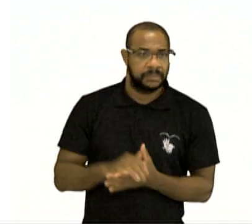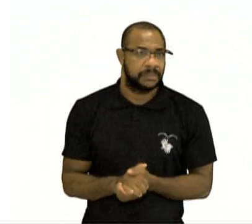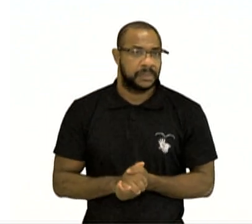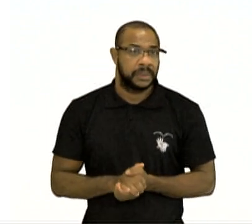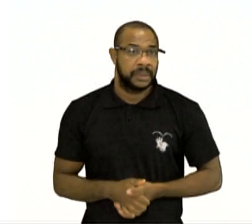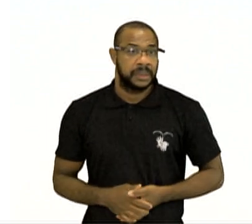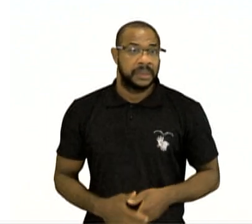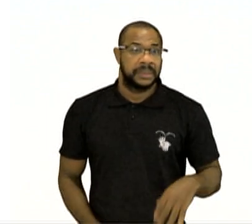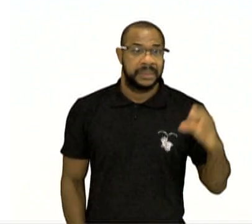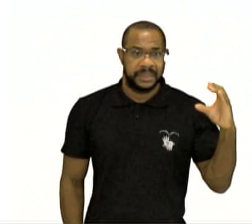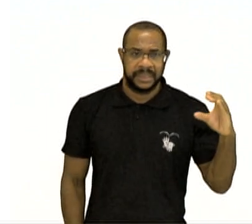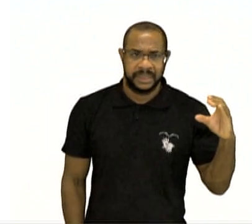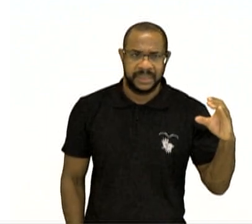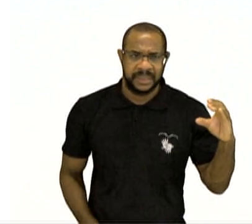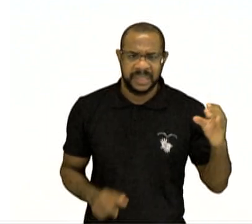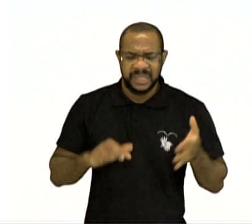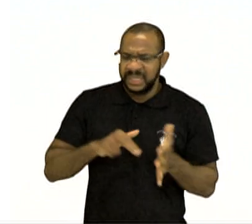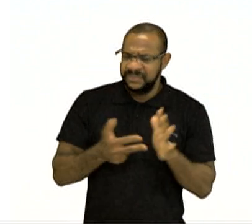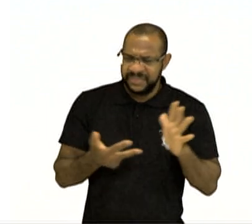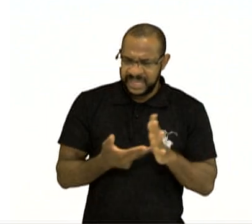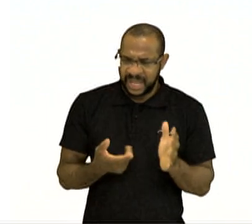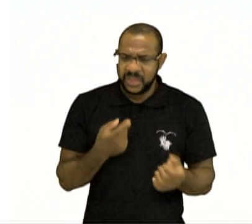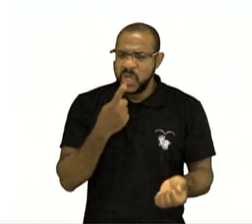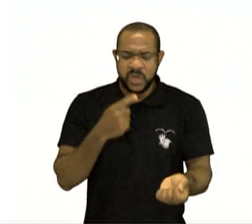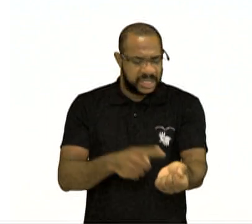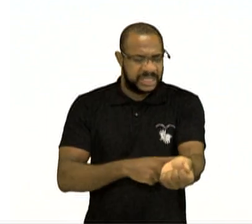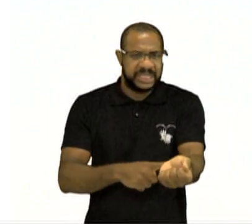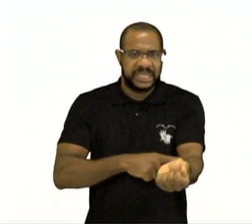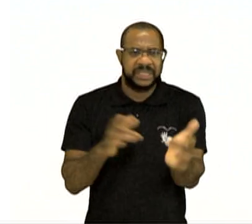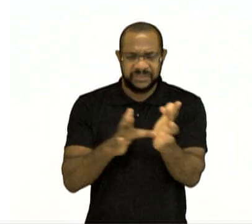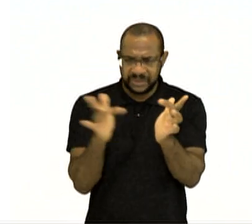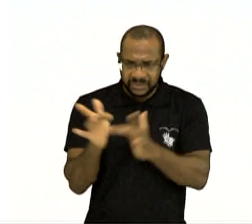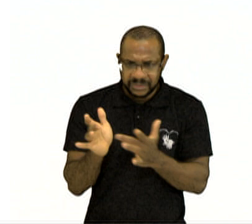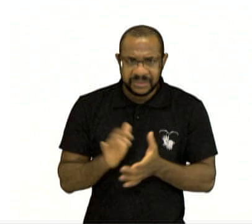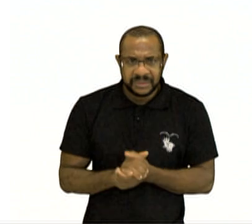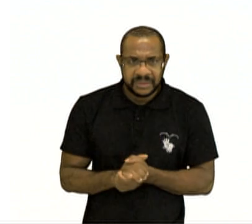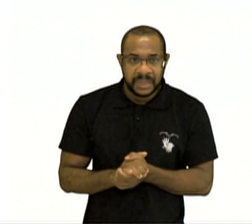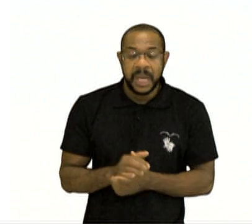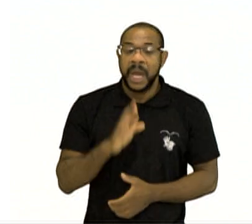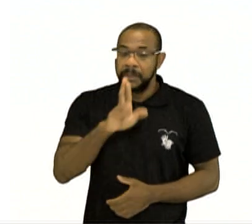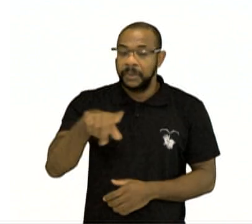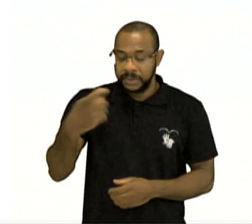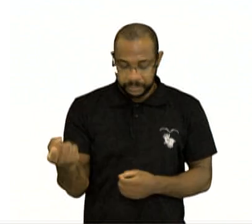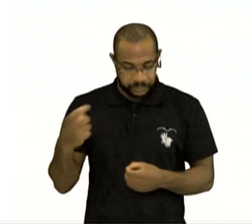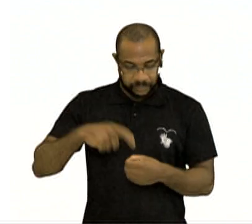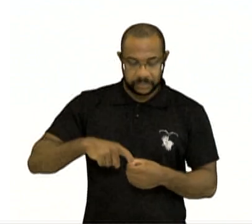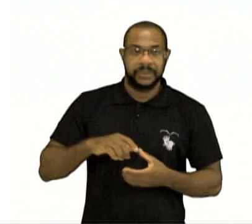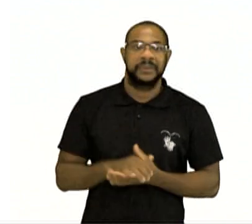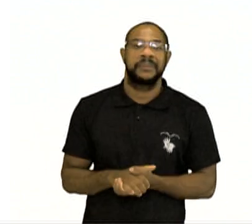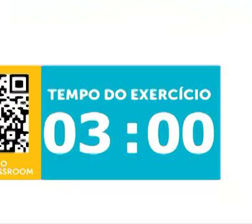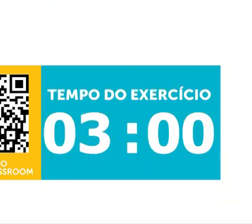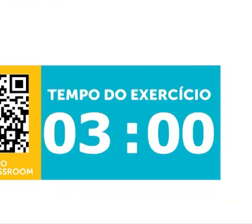Letra C, simbolizava o sangue de Cristo. Responde aí que eu já volto.